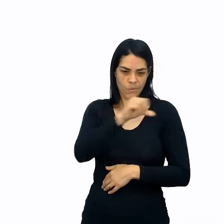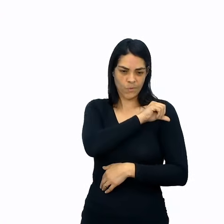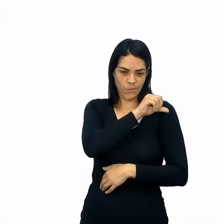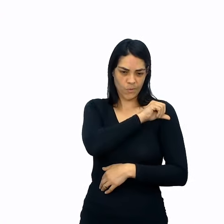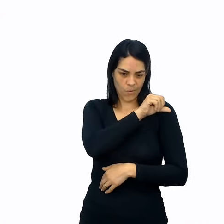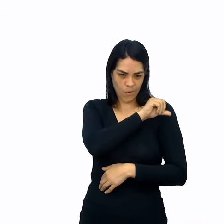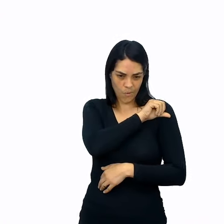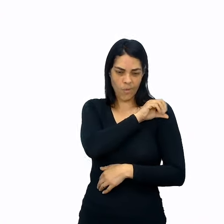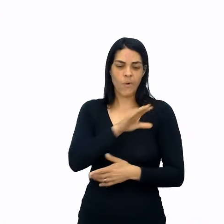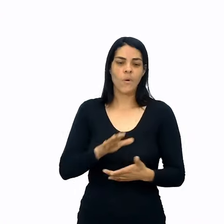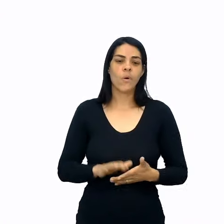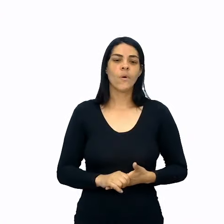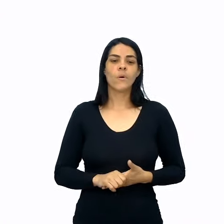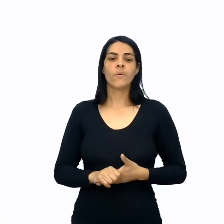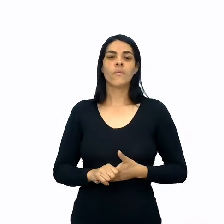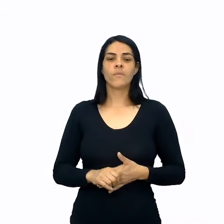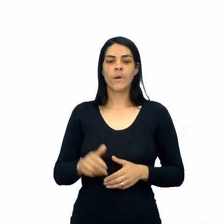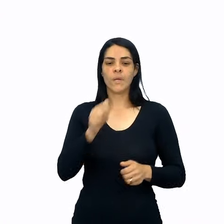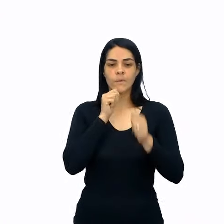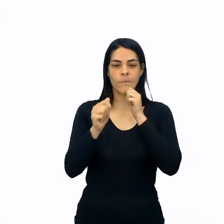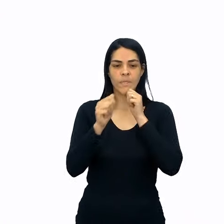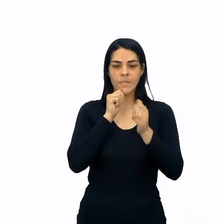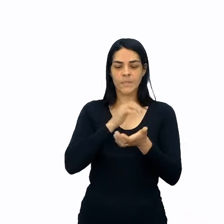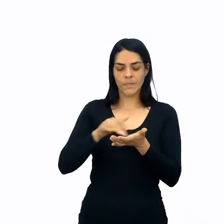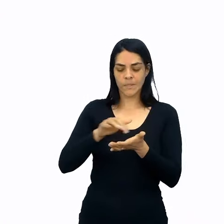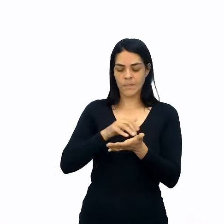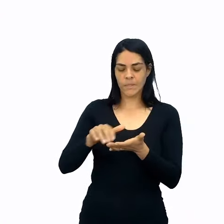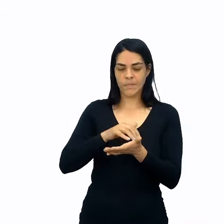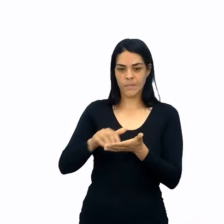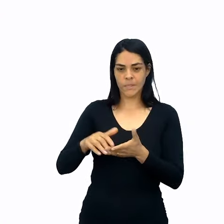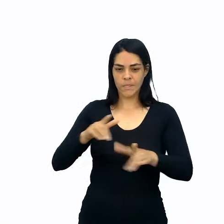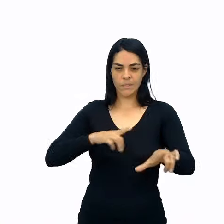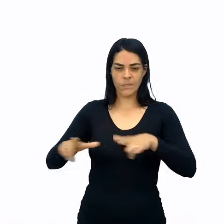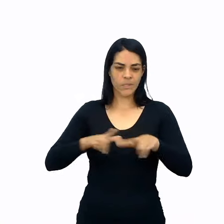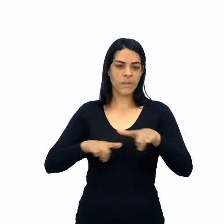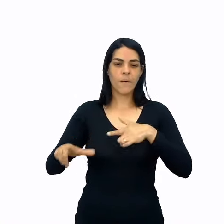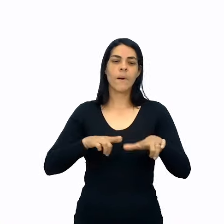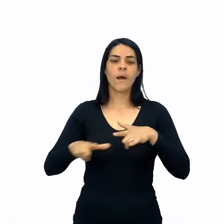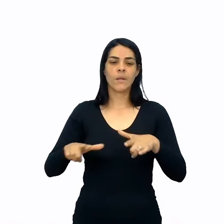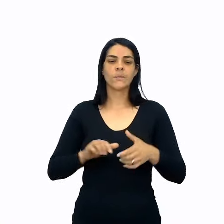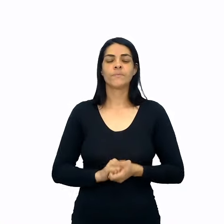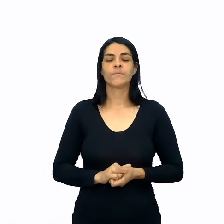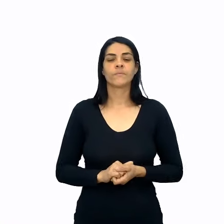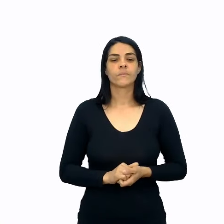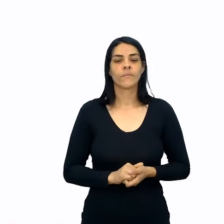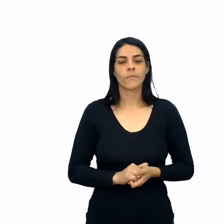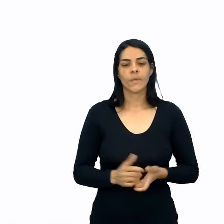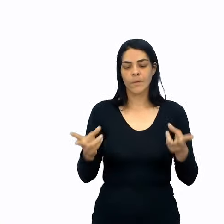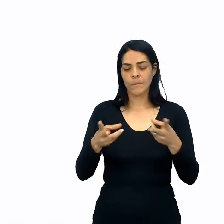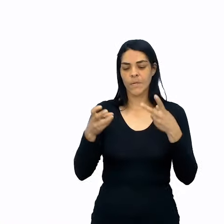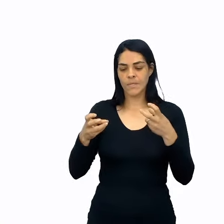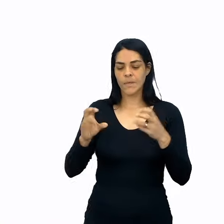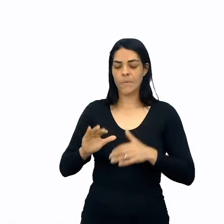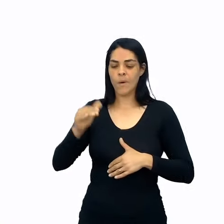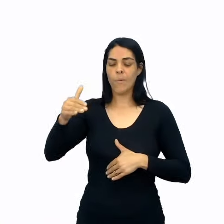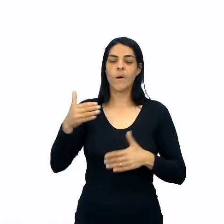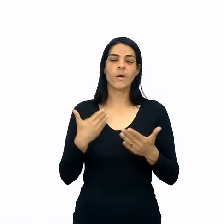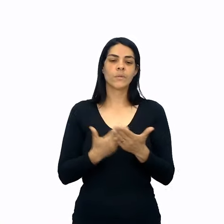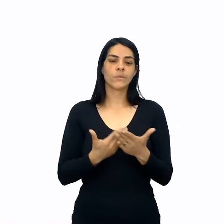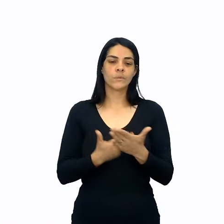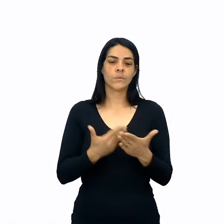estão muito mais no campo do domínio social, de transmissão e construção de saberes. Vejam que, quando o estudante compreende